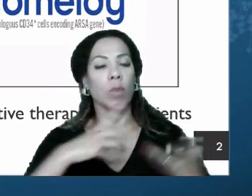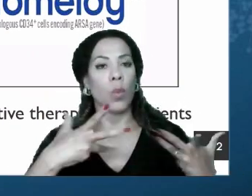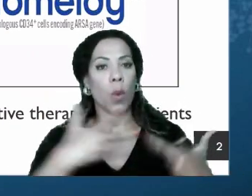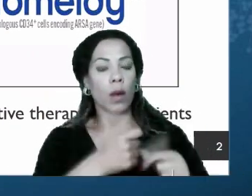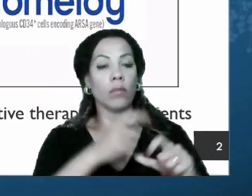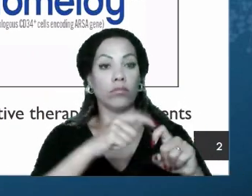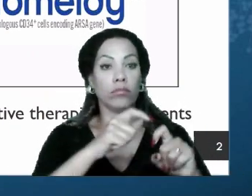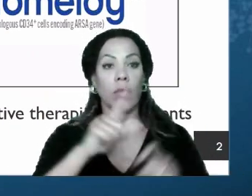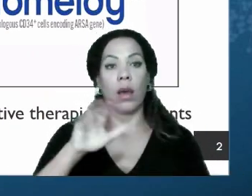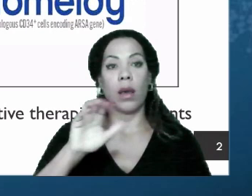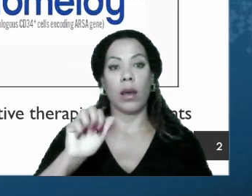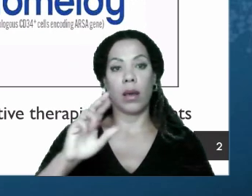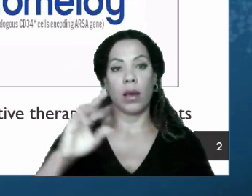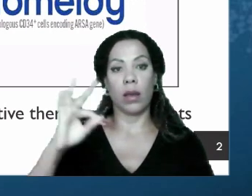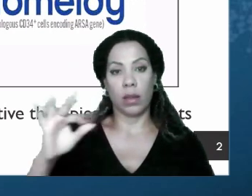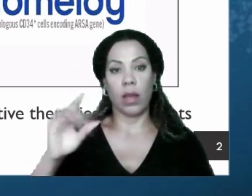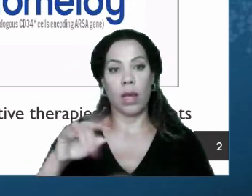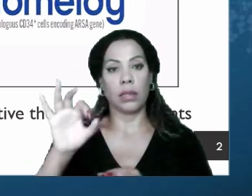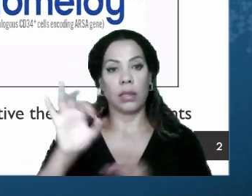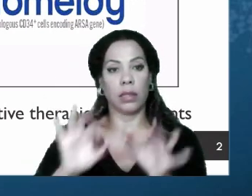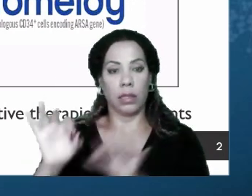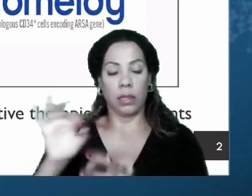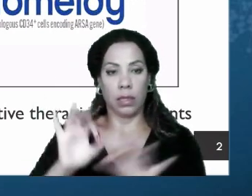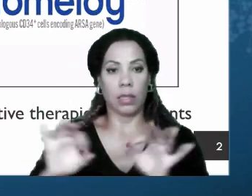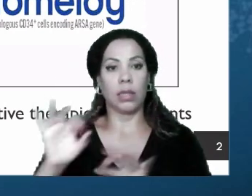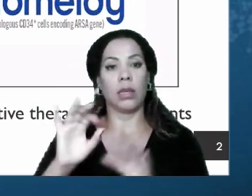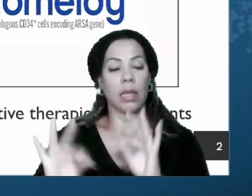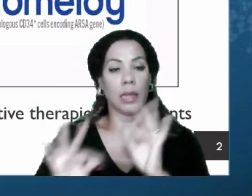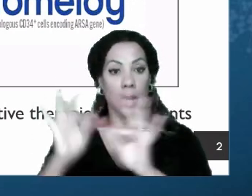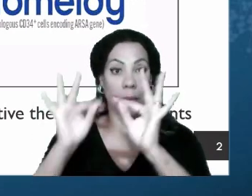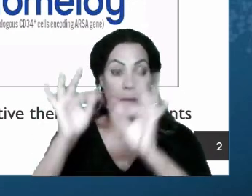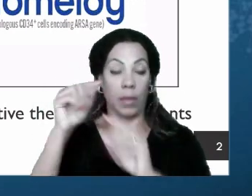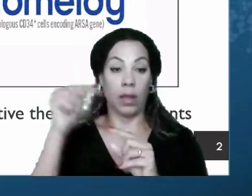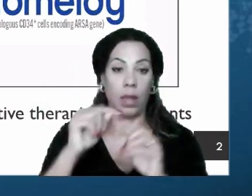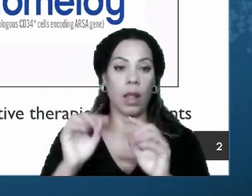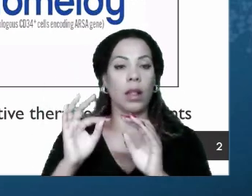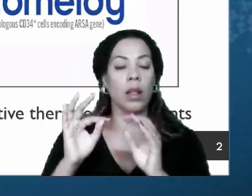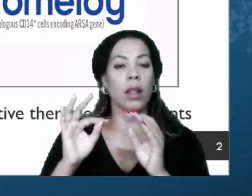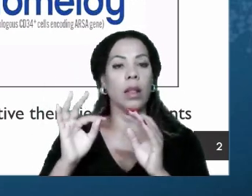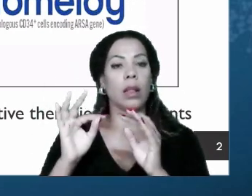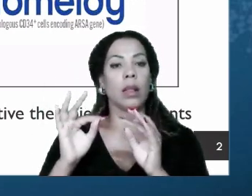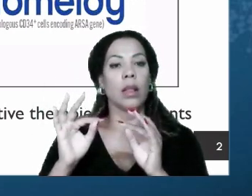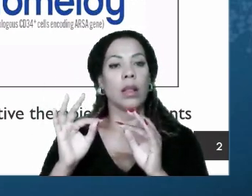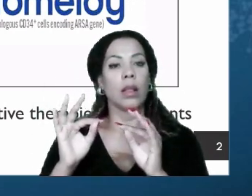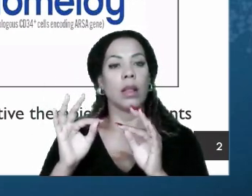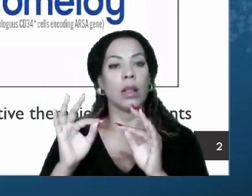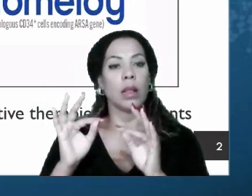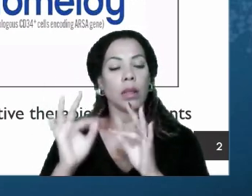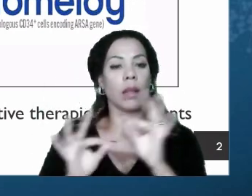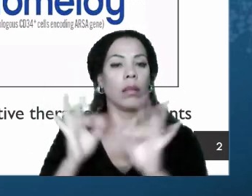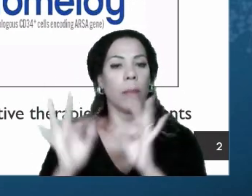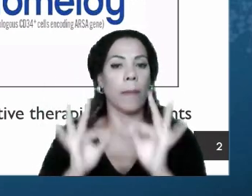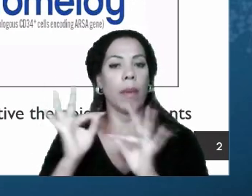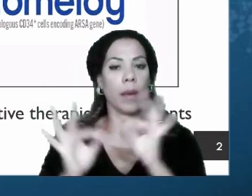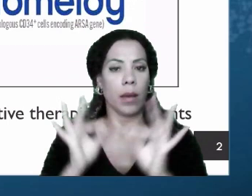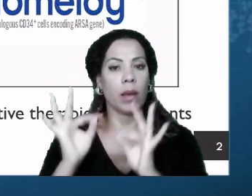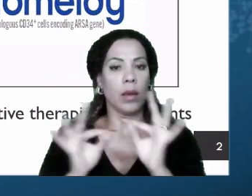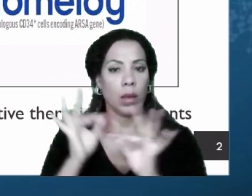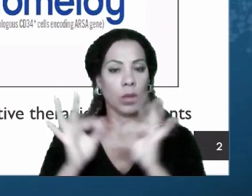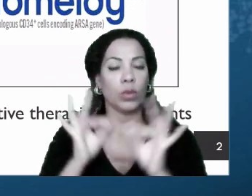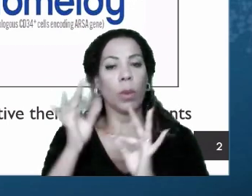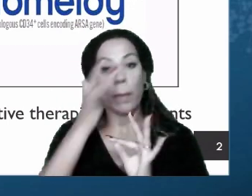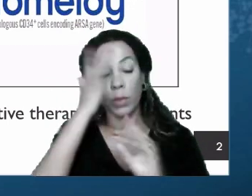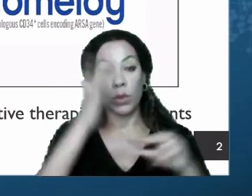de células, terapias de células CAR-T e pacientes que receberam